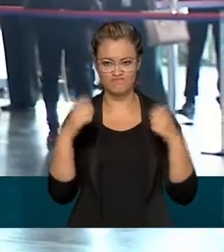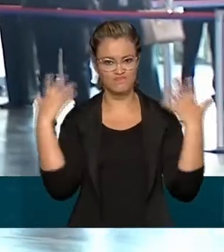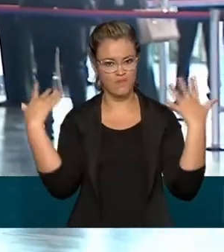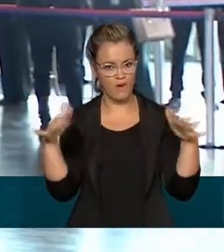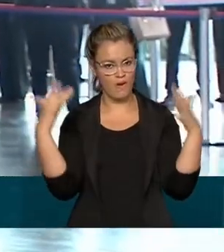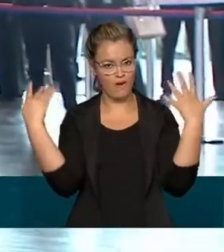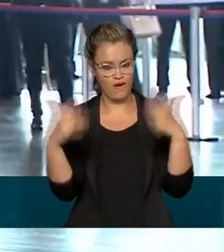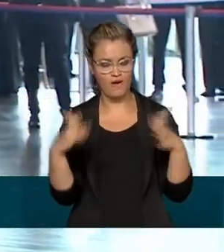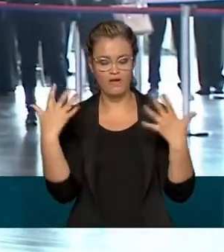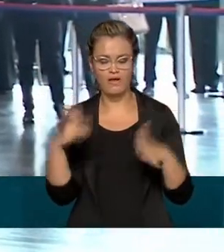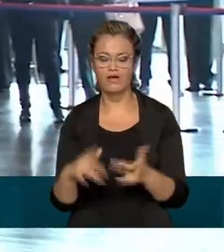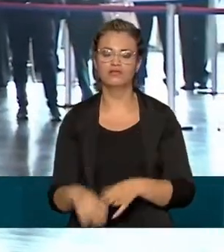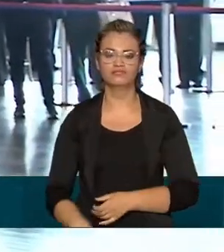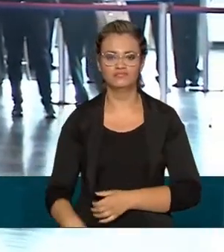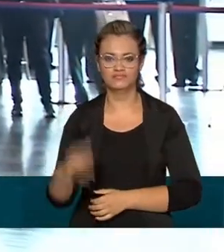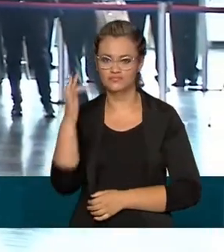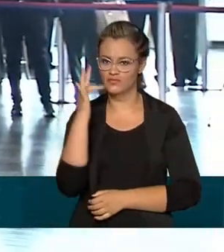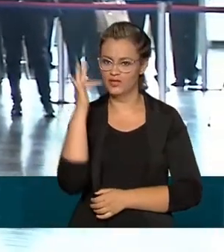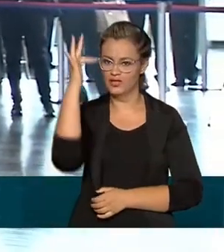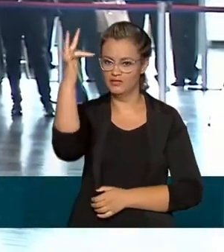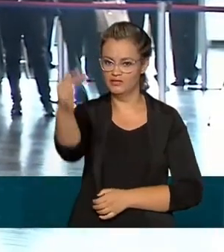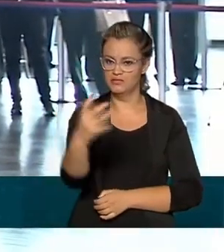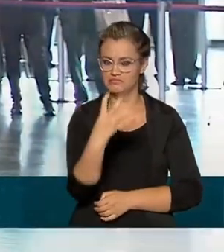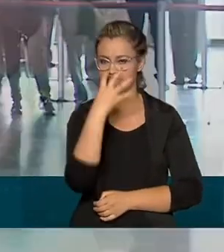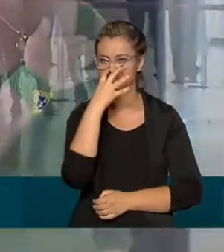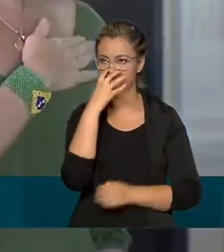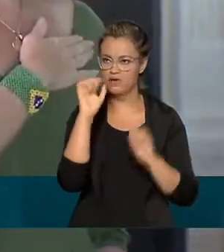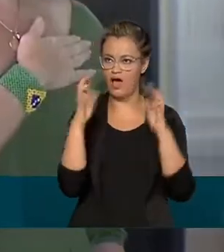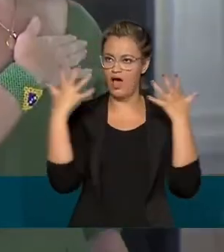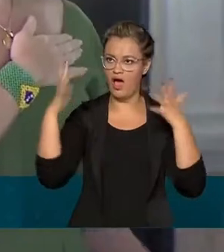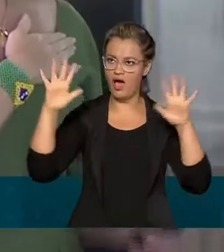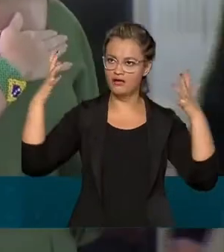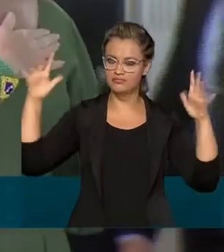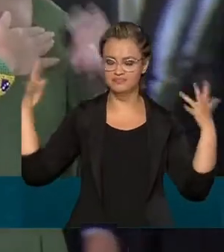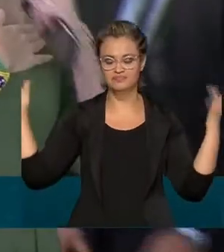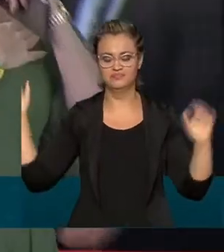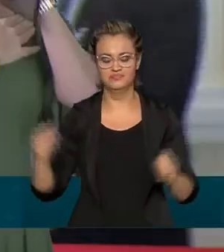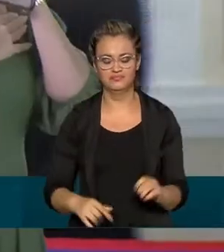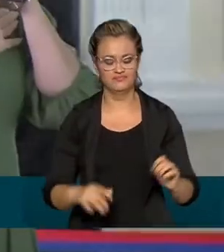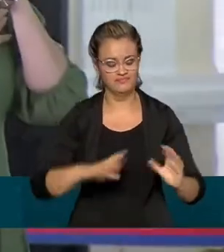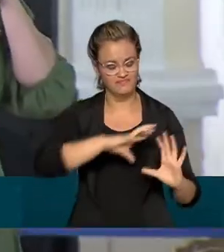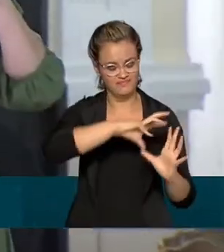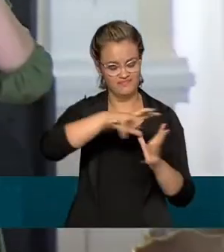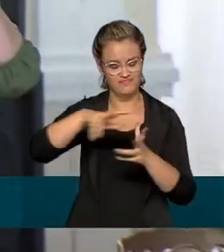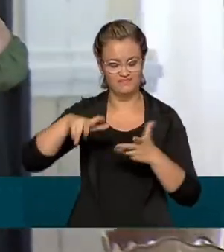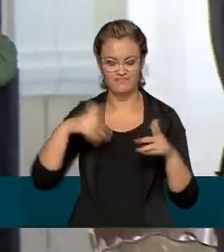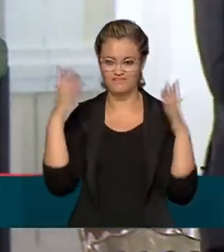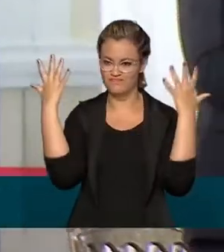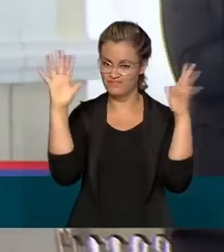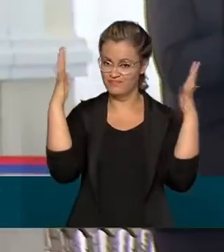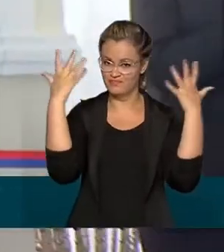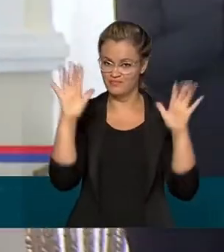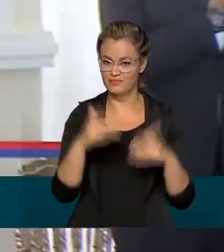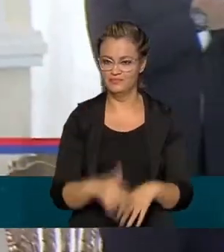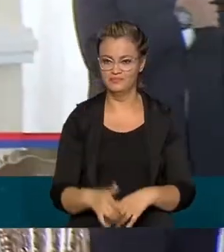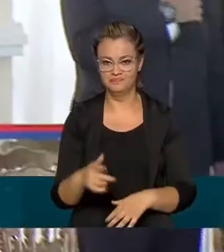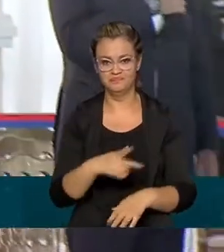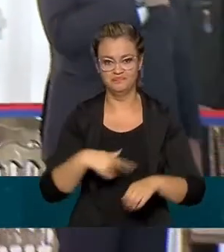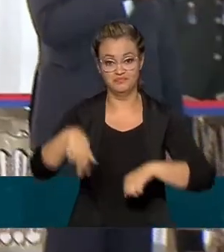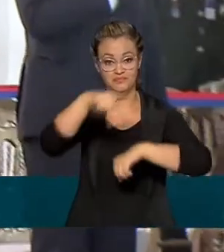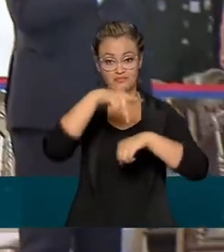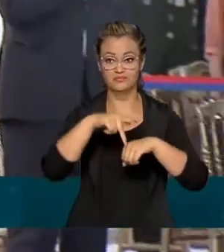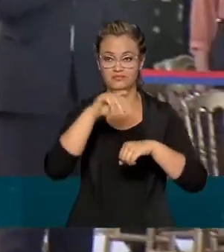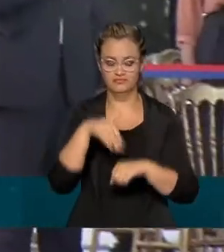forte, imbabe do colosso. Em teu futuro espelha essa grandeza, terra